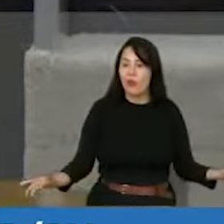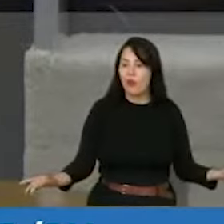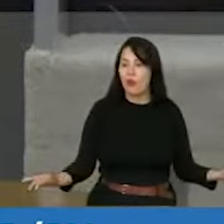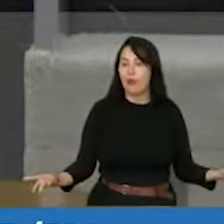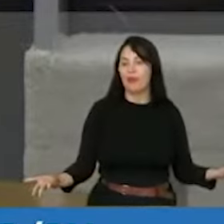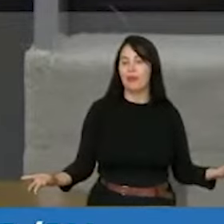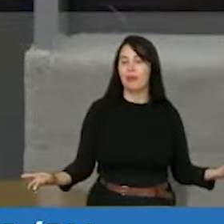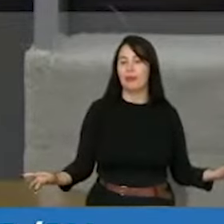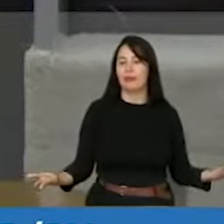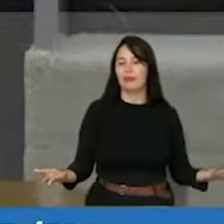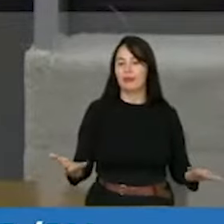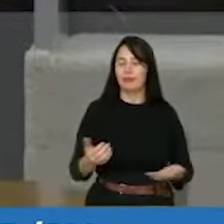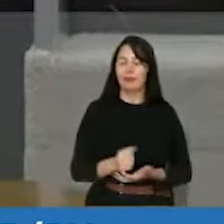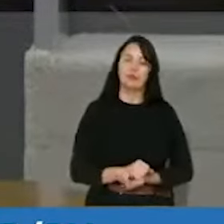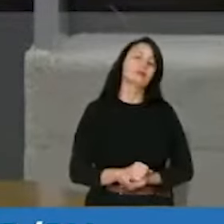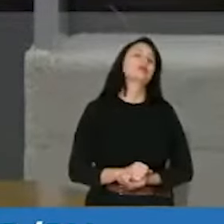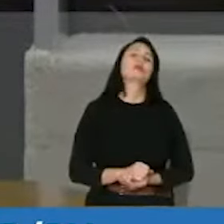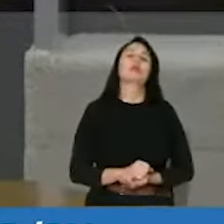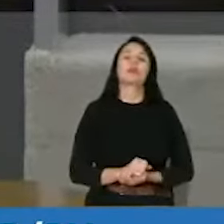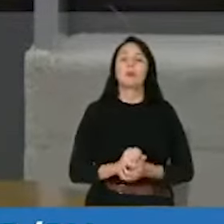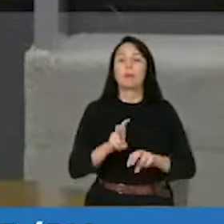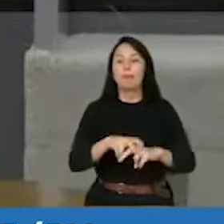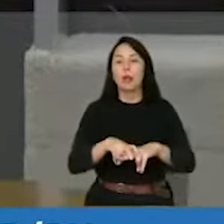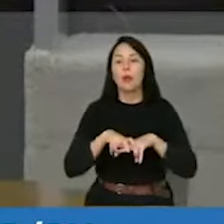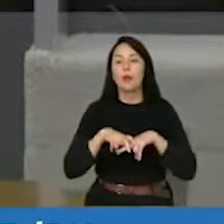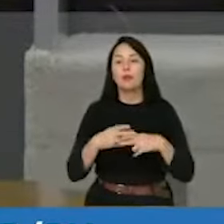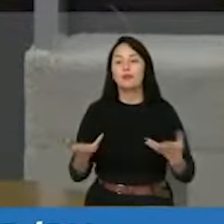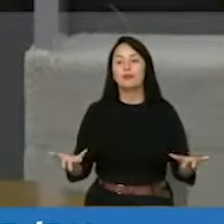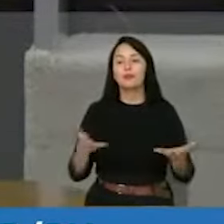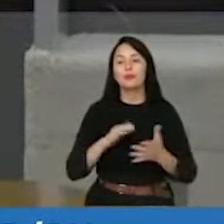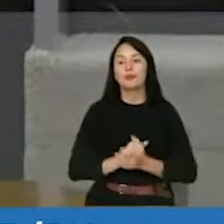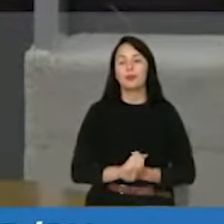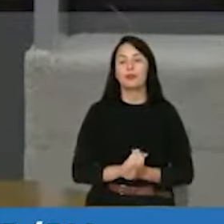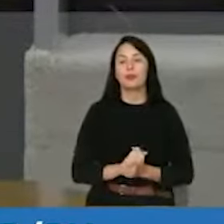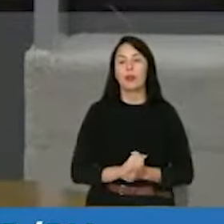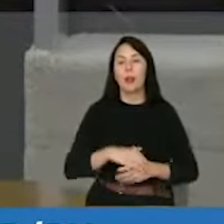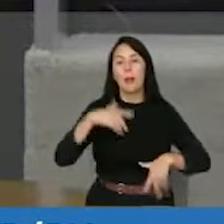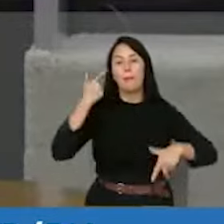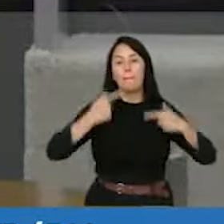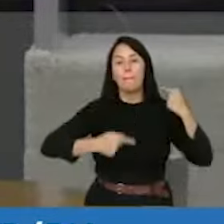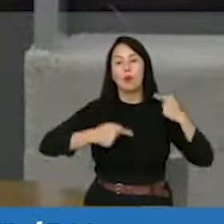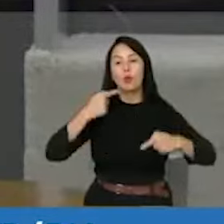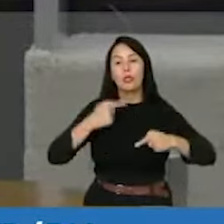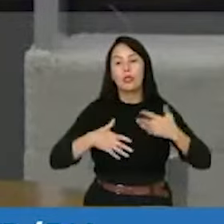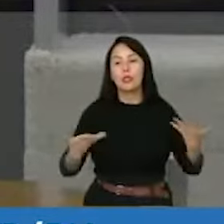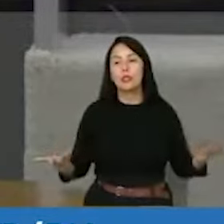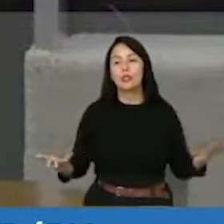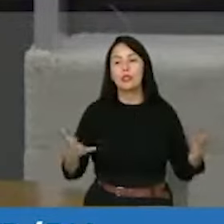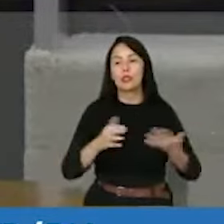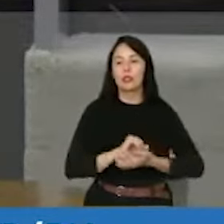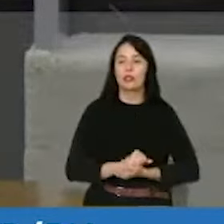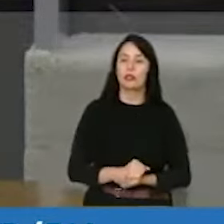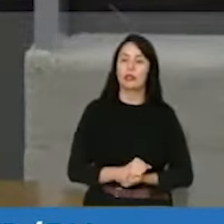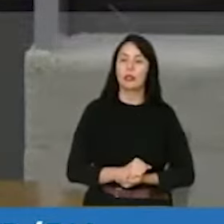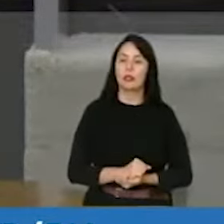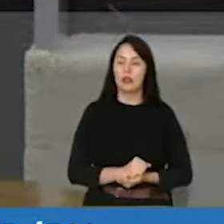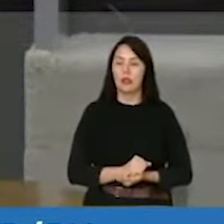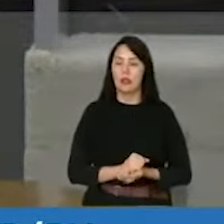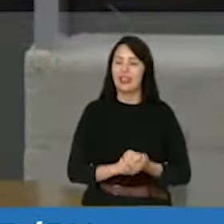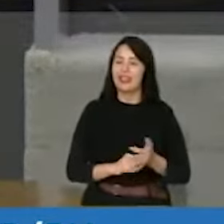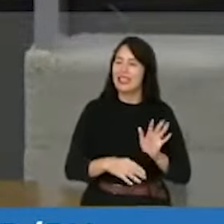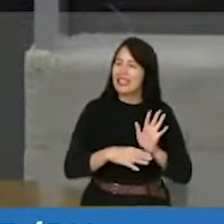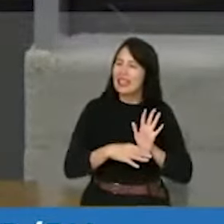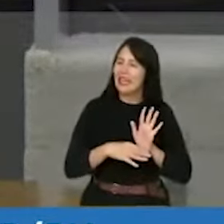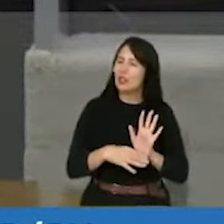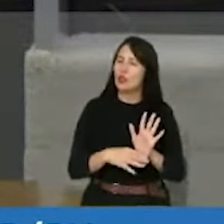alimentar profunda. Por isso, garantir políticas que viabilizam a renda familiar